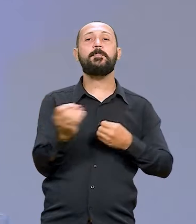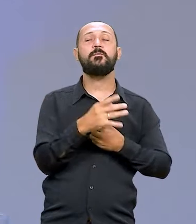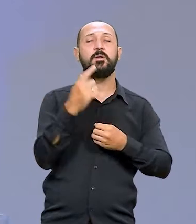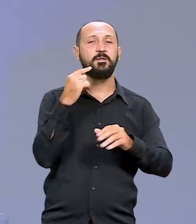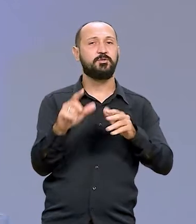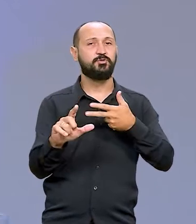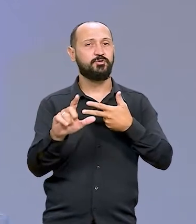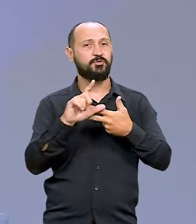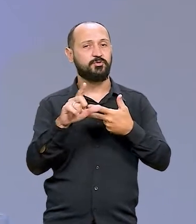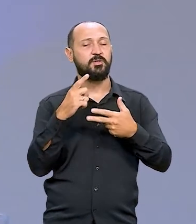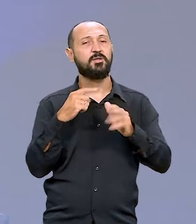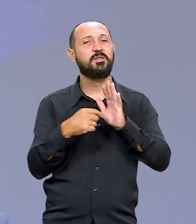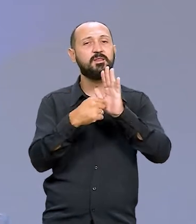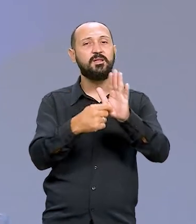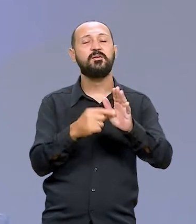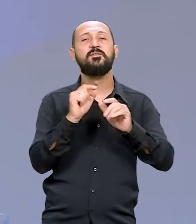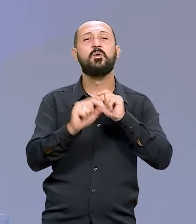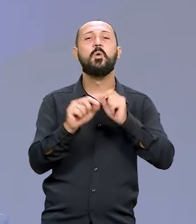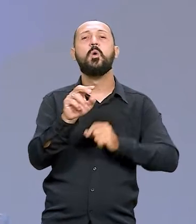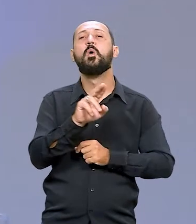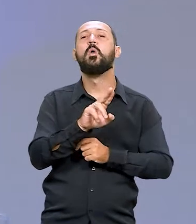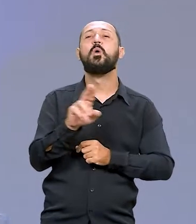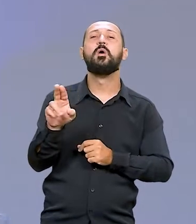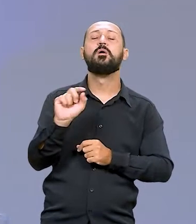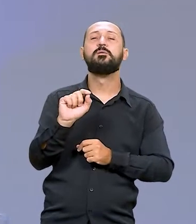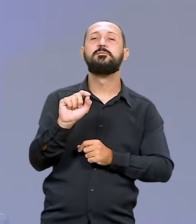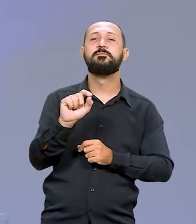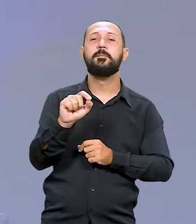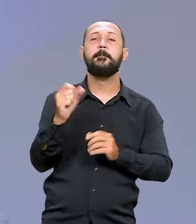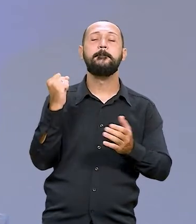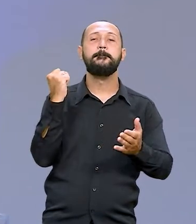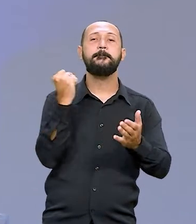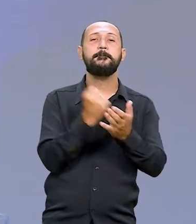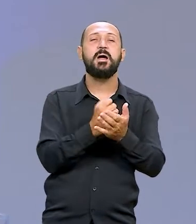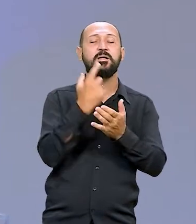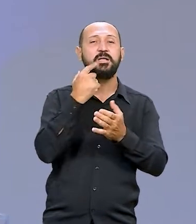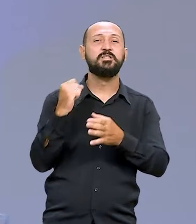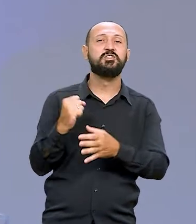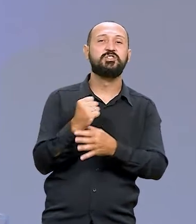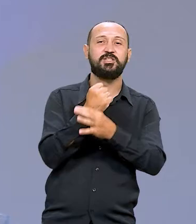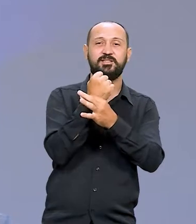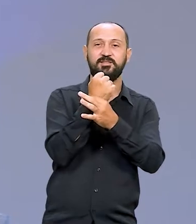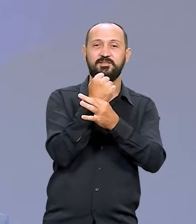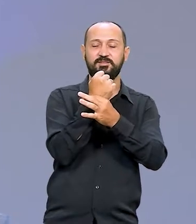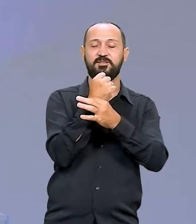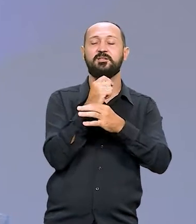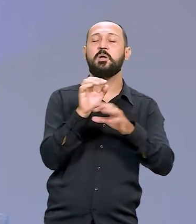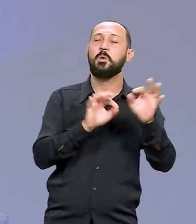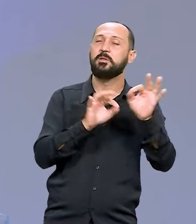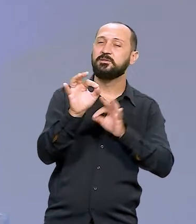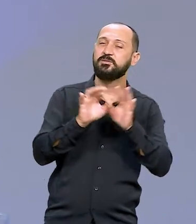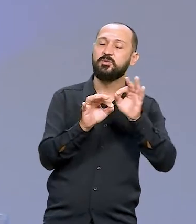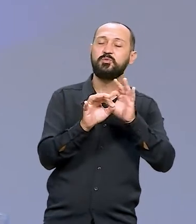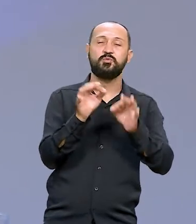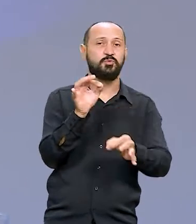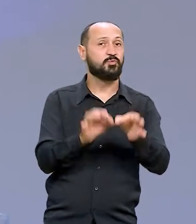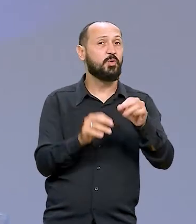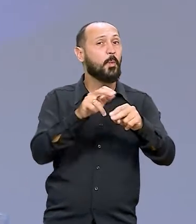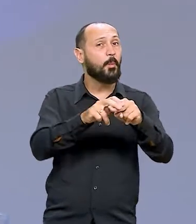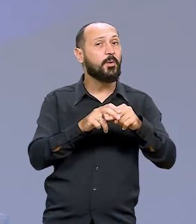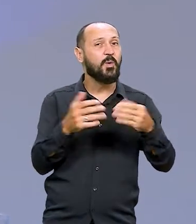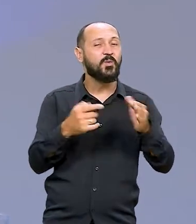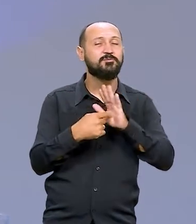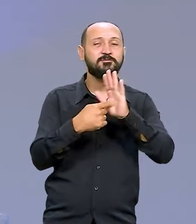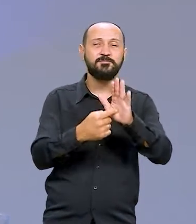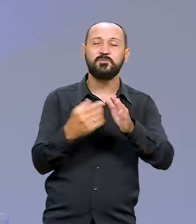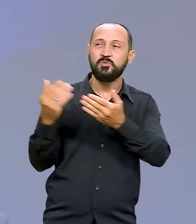inovação legislativa trouxe o chamado Marco Legal das Garantias para o nosso ordenamento jurídico, e é por isso que